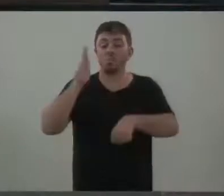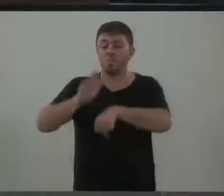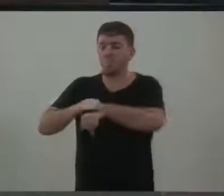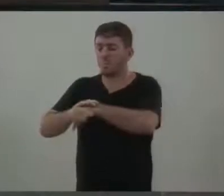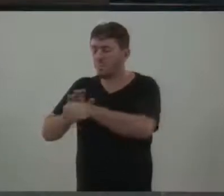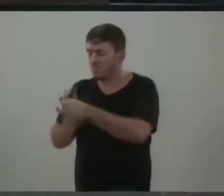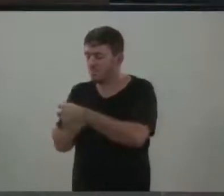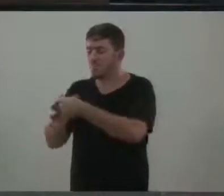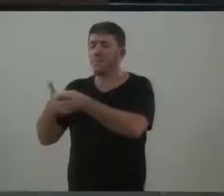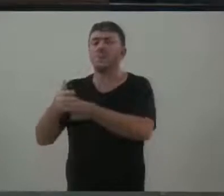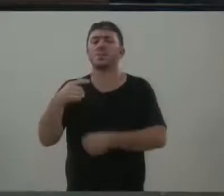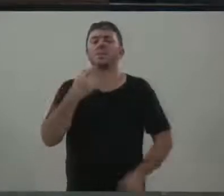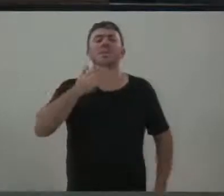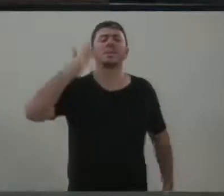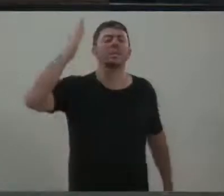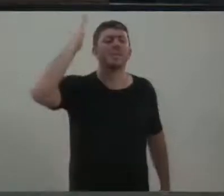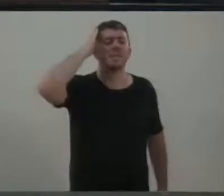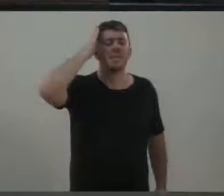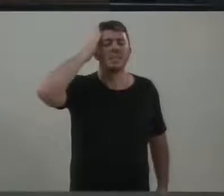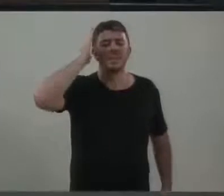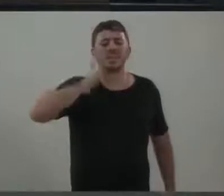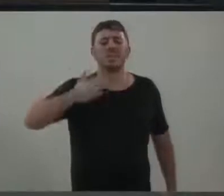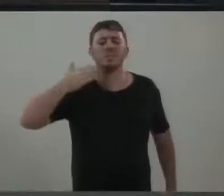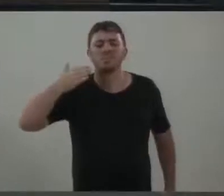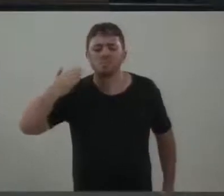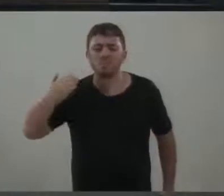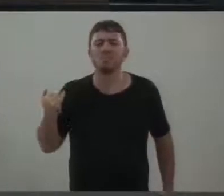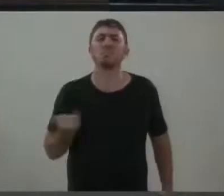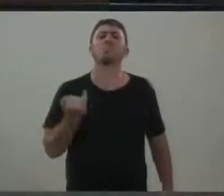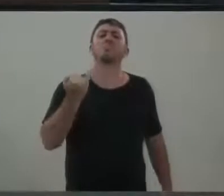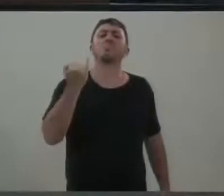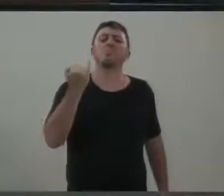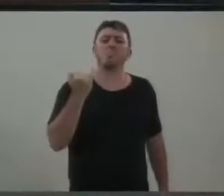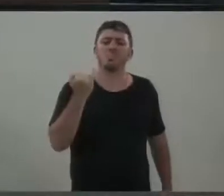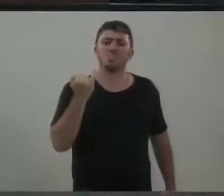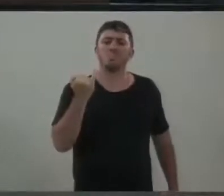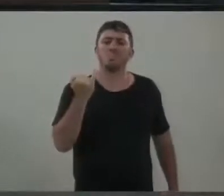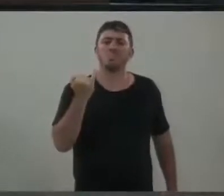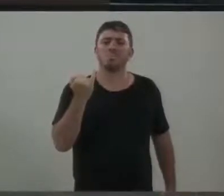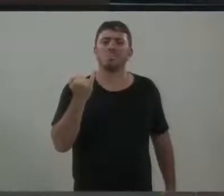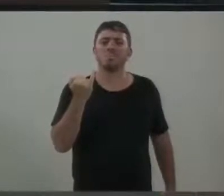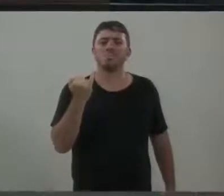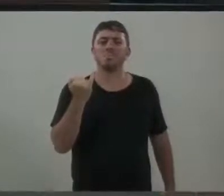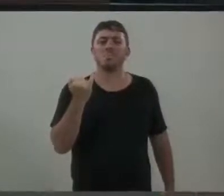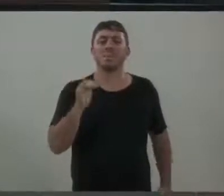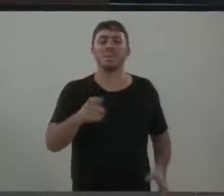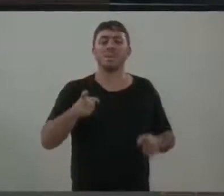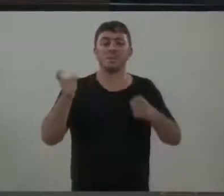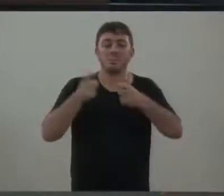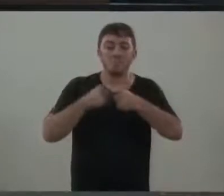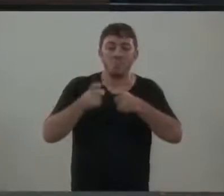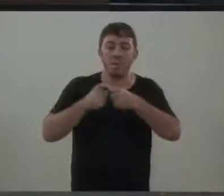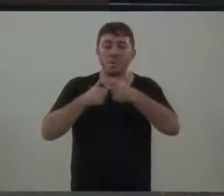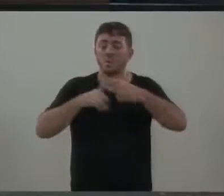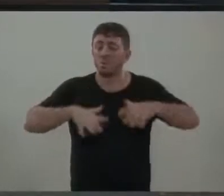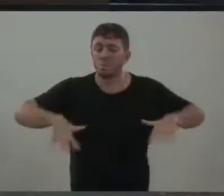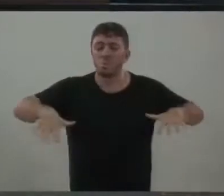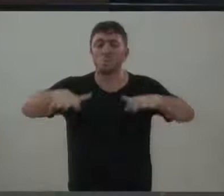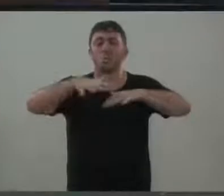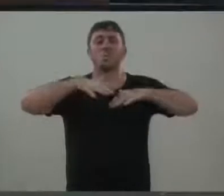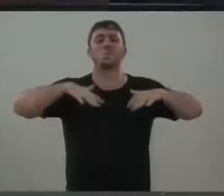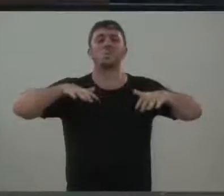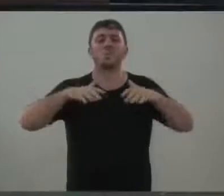nós sabemos a importância que a maioria esmagadora dos médicos ou das médicas